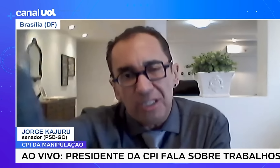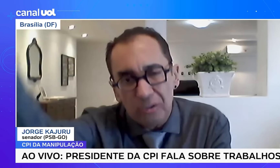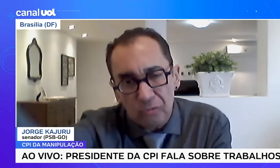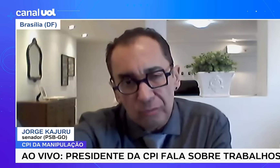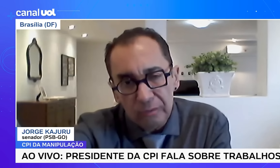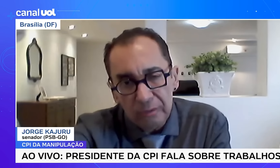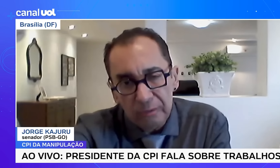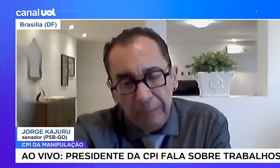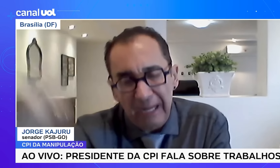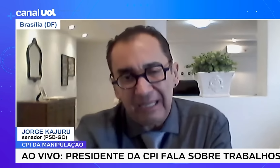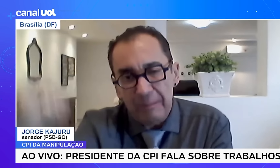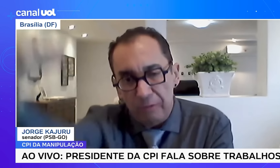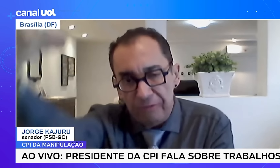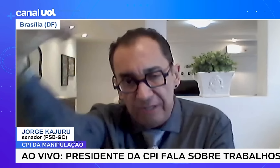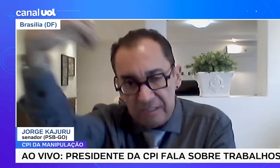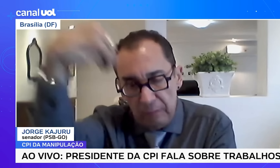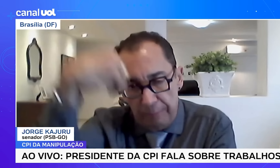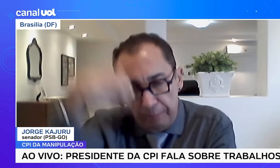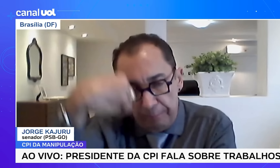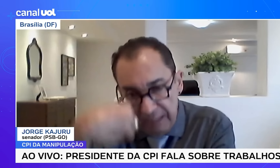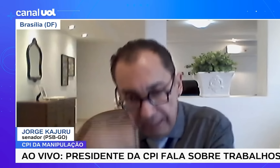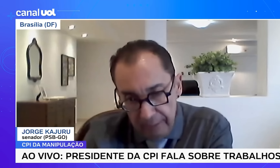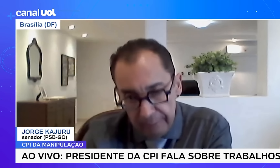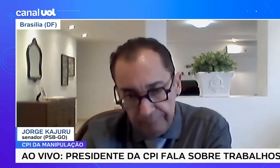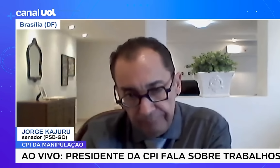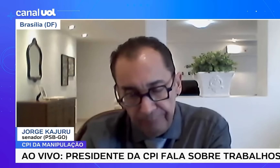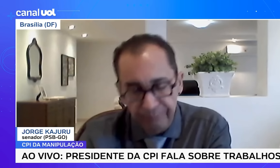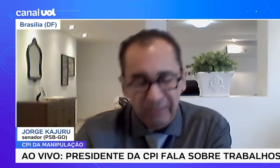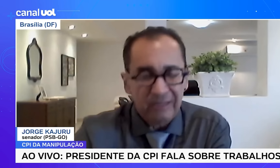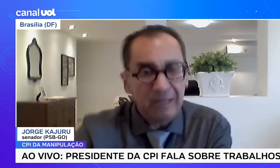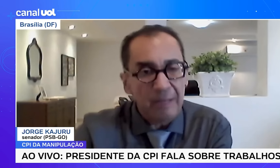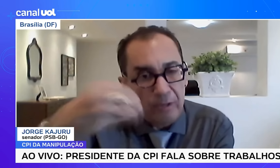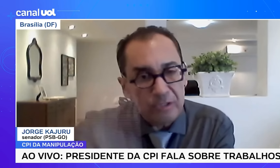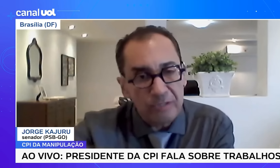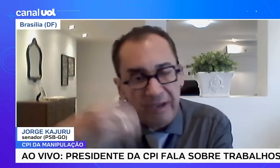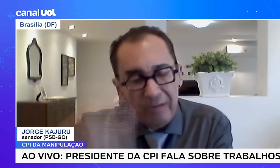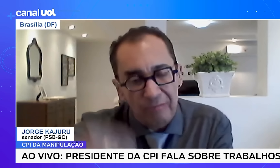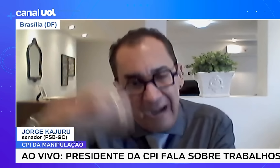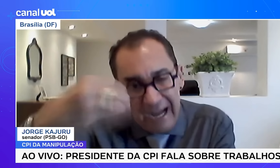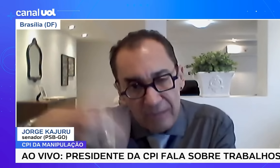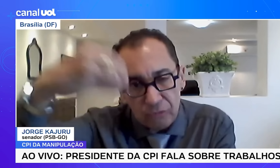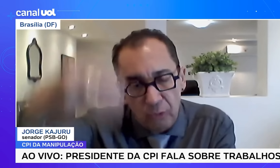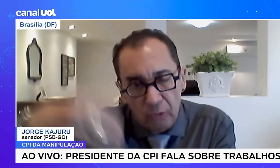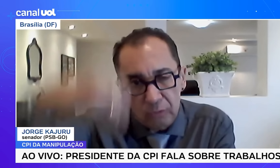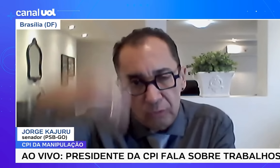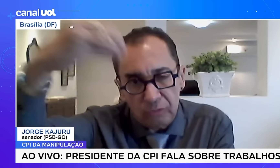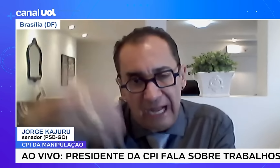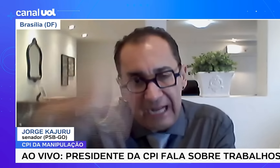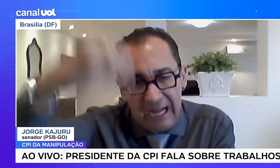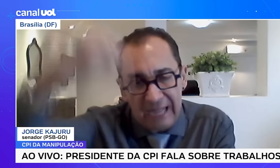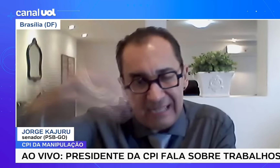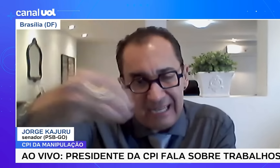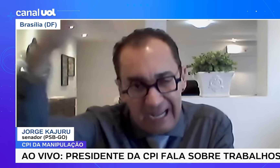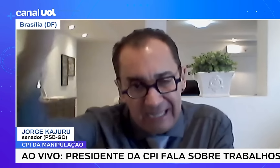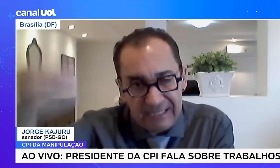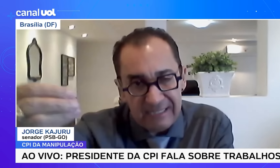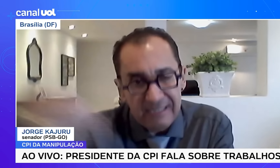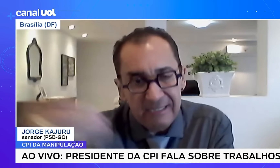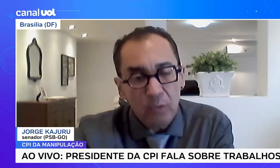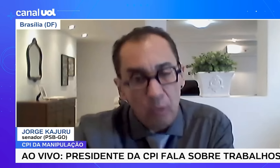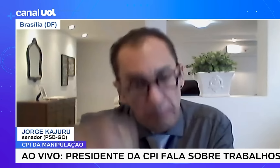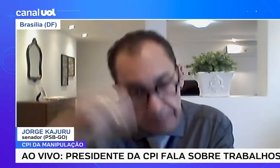prometi isso para quem me ofereceu a propina depois tiveram vários outros agarras